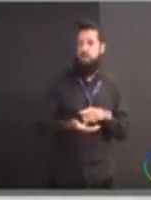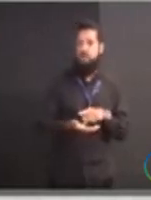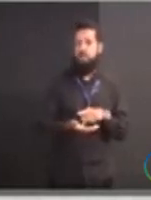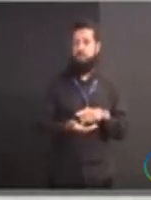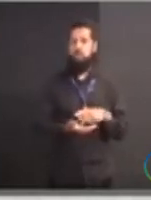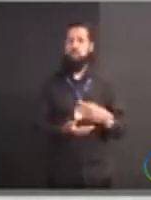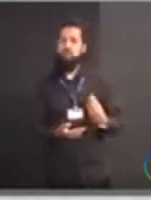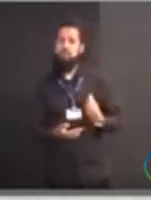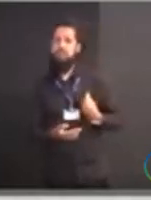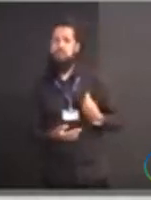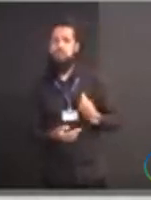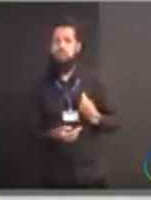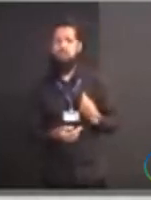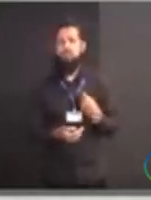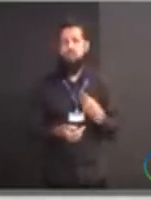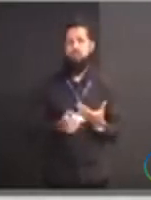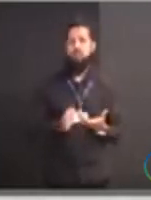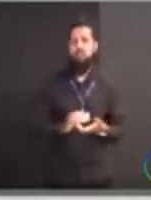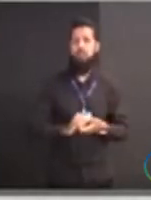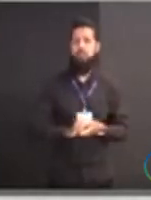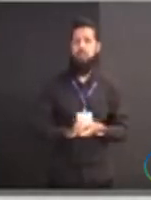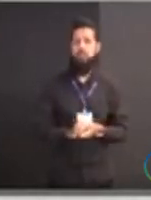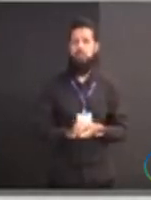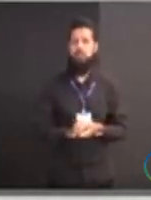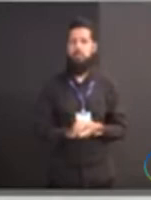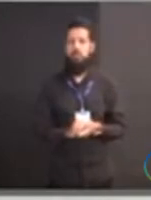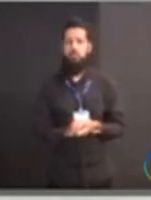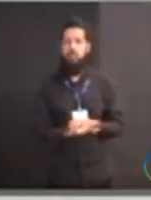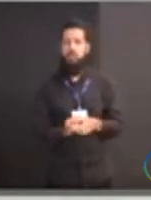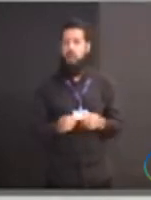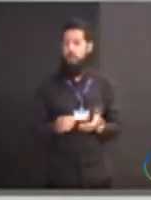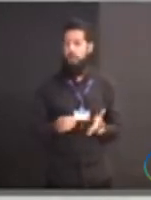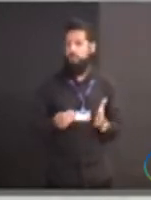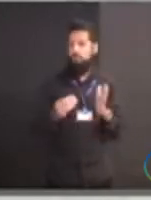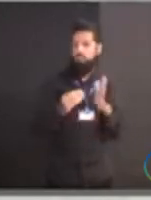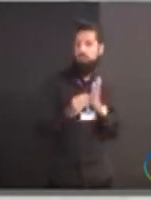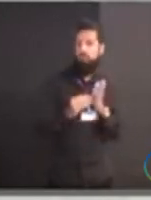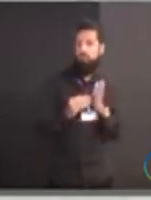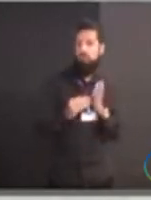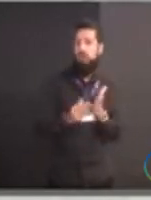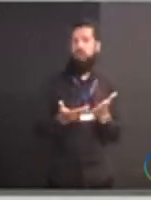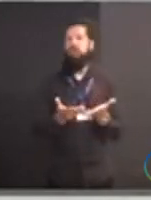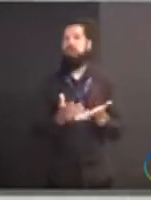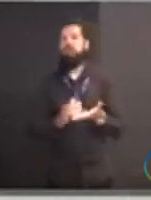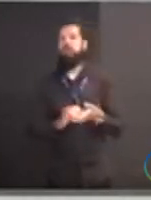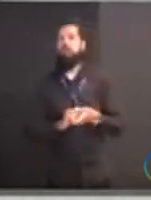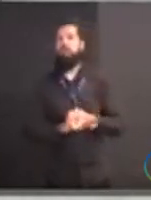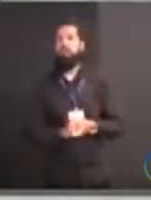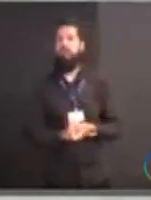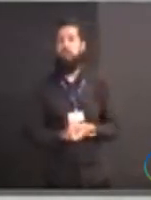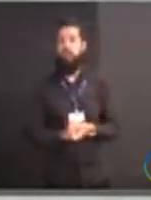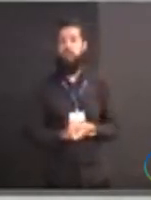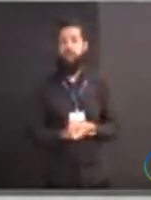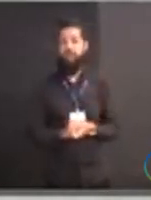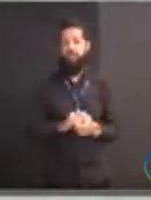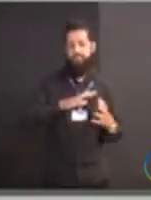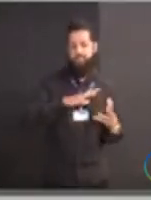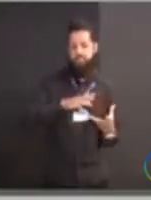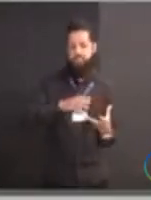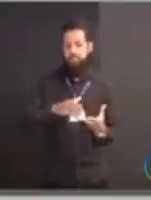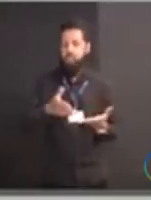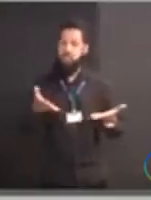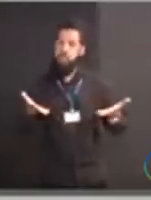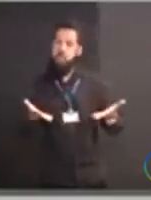uma característica que os une apenas pelo inusitado, quer dizer, pelo aparecimento atual da coisa. Mas